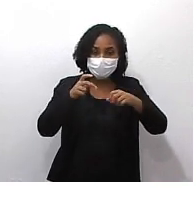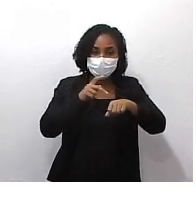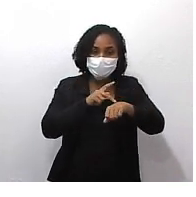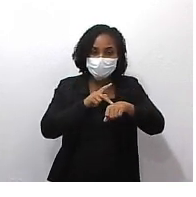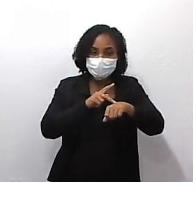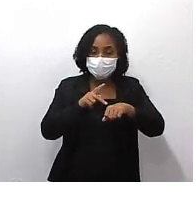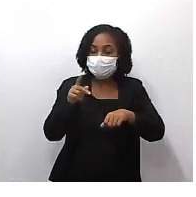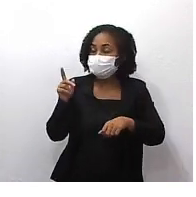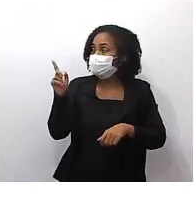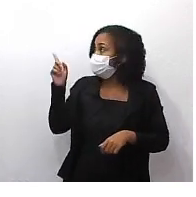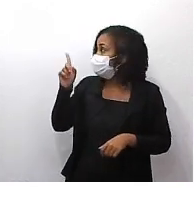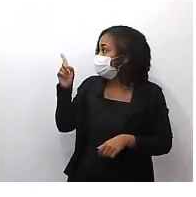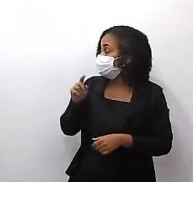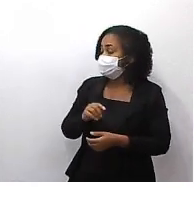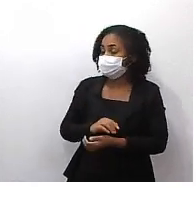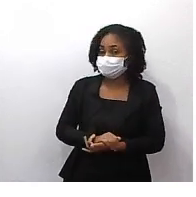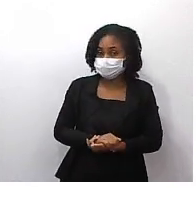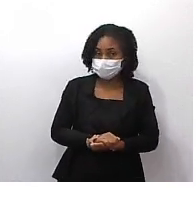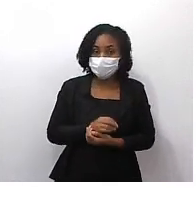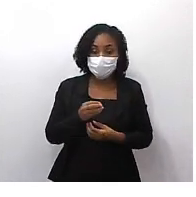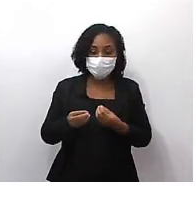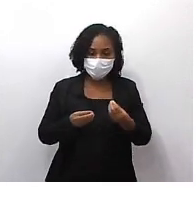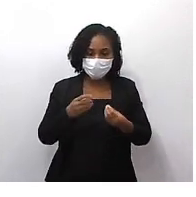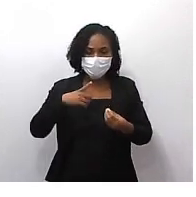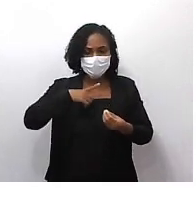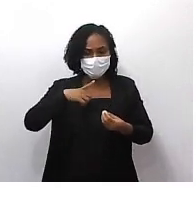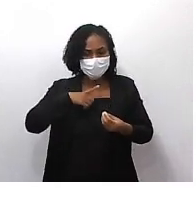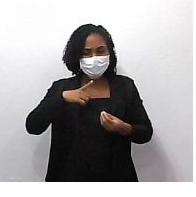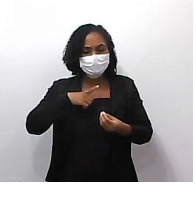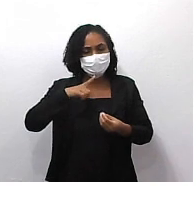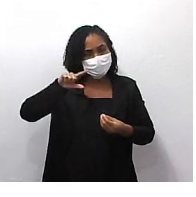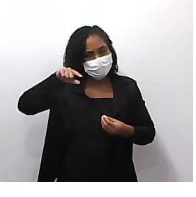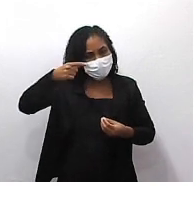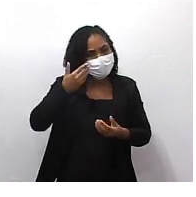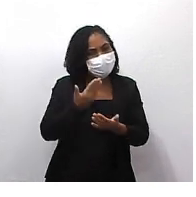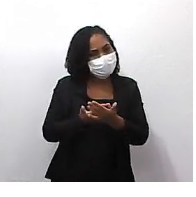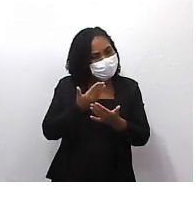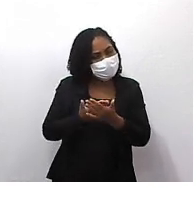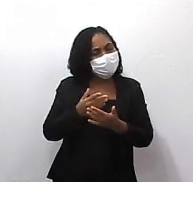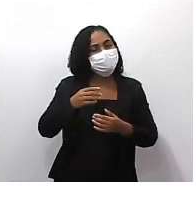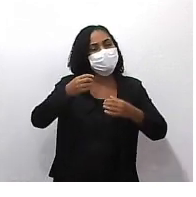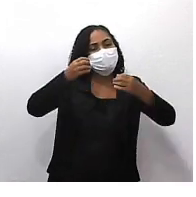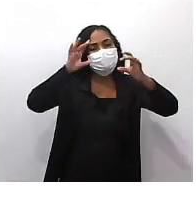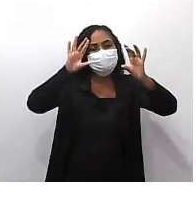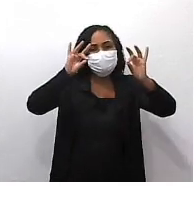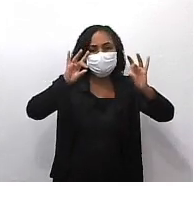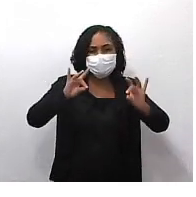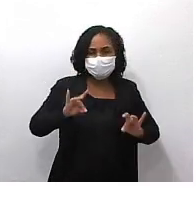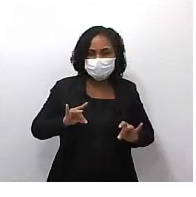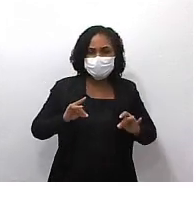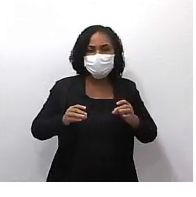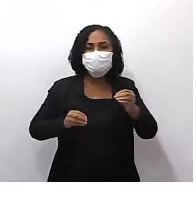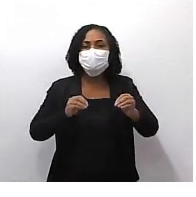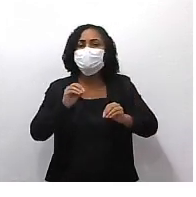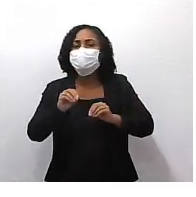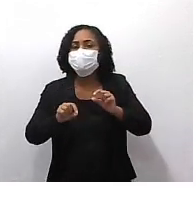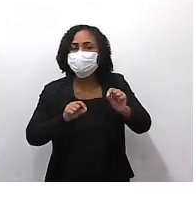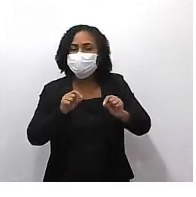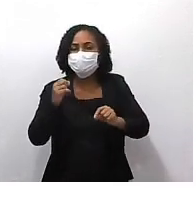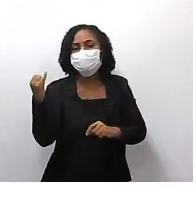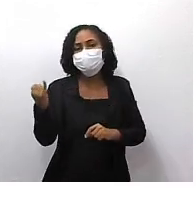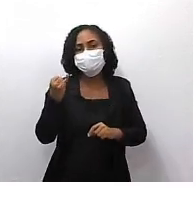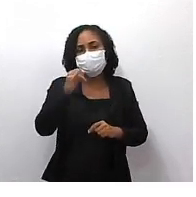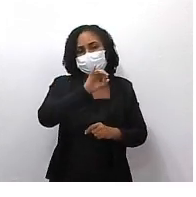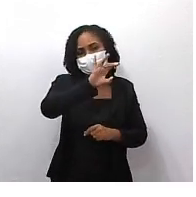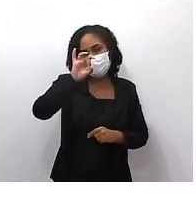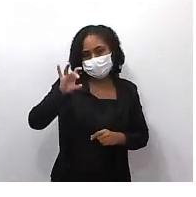região dessa é uma bacia hidrográfica brasileira. Nós teremos uma aula posterior na qual a gente vai detalhar o que é que tem de importante em